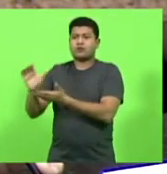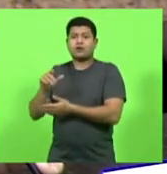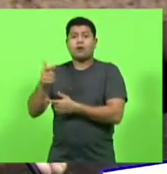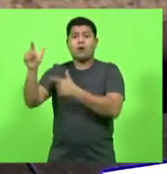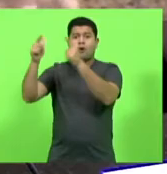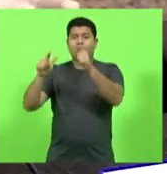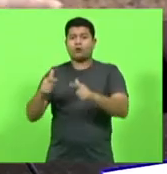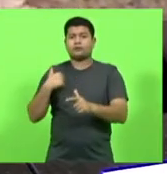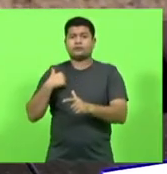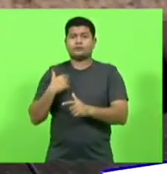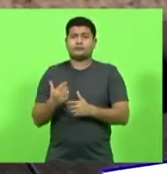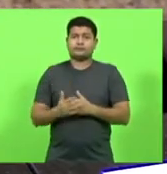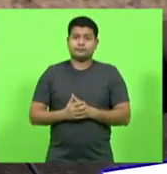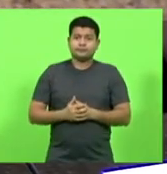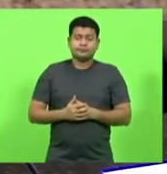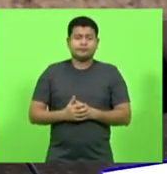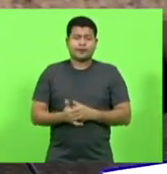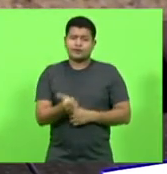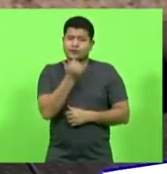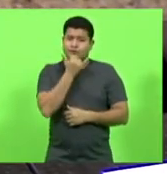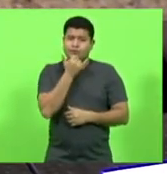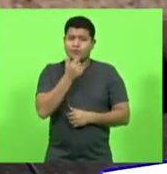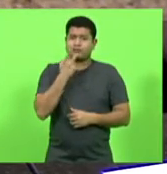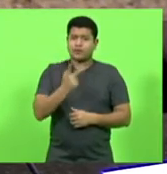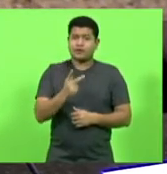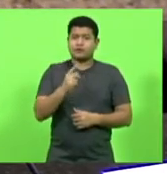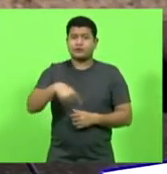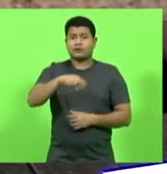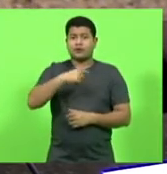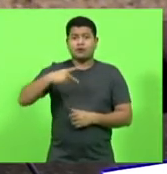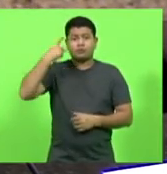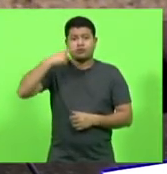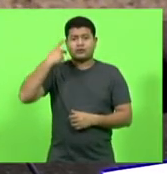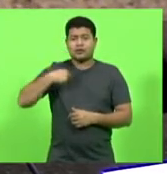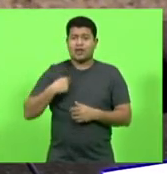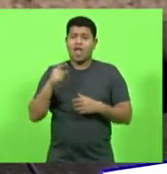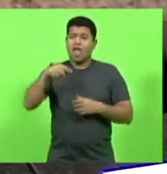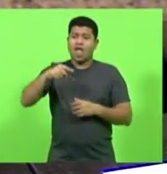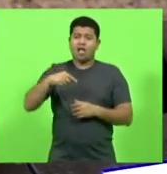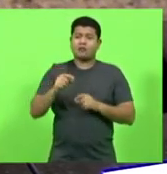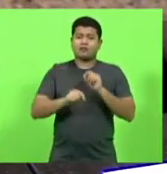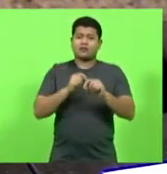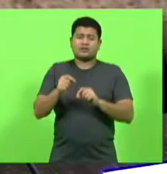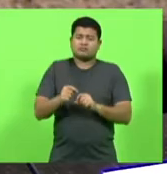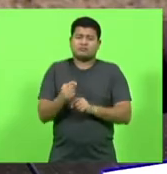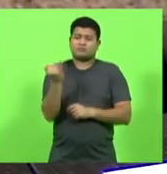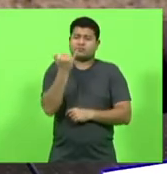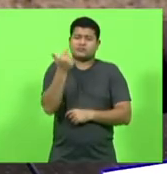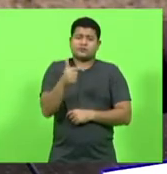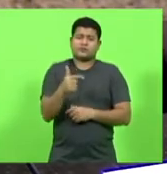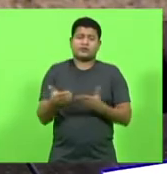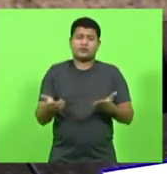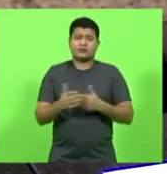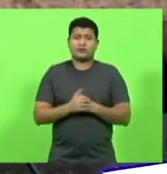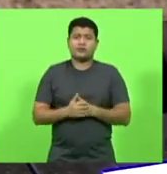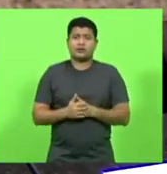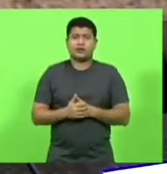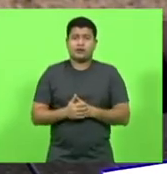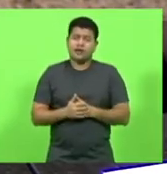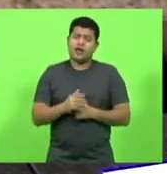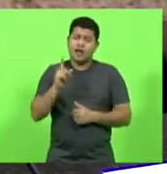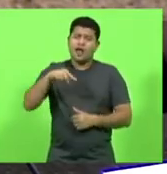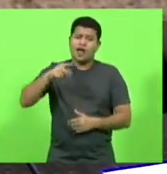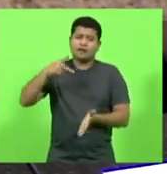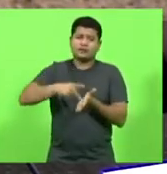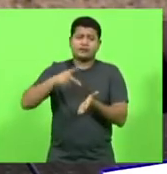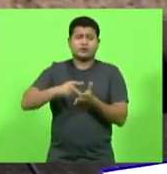Catarina. Desculpem eu dizer, senhores, mas nós, politicamente, somos irrelevantes no Brasil. Isso é verdade. Espero que isso não doa a ninguém saber isso, porque todos já devem